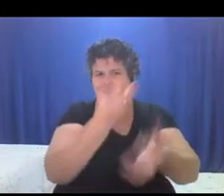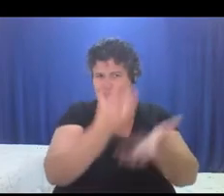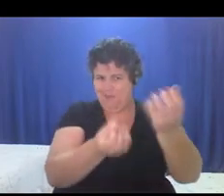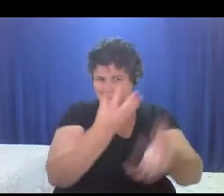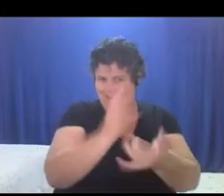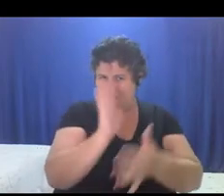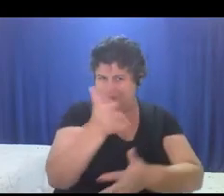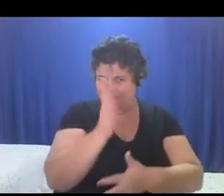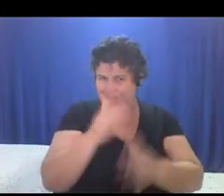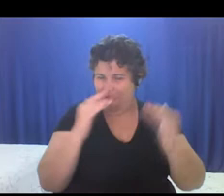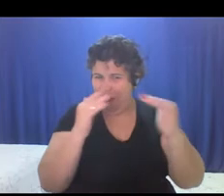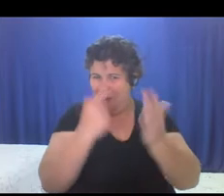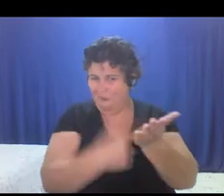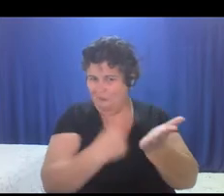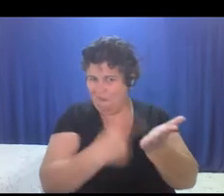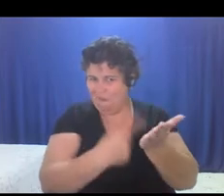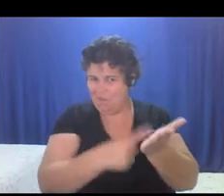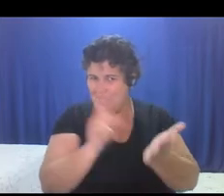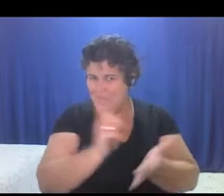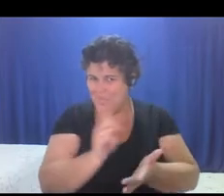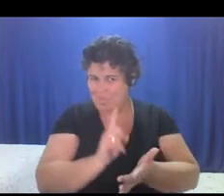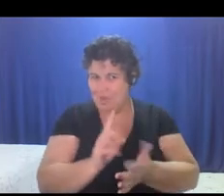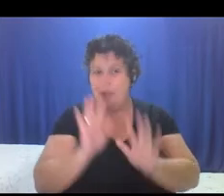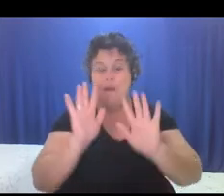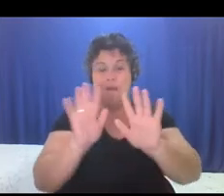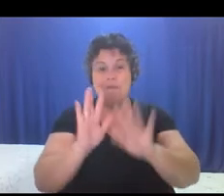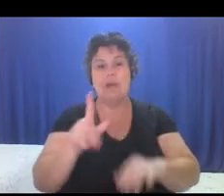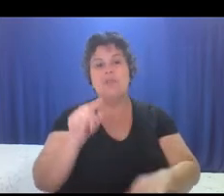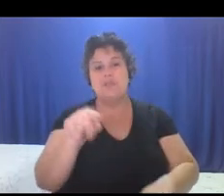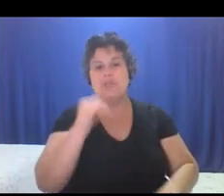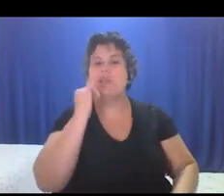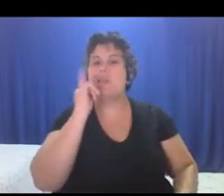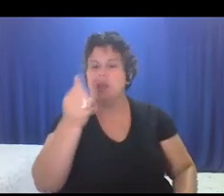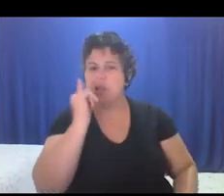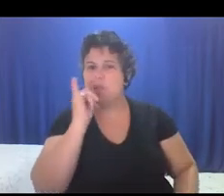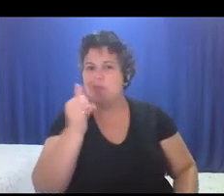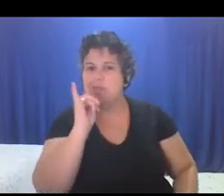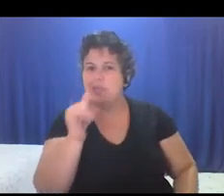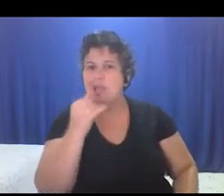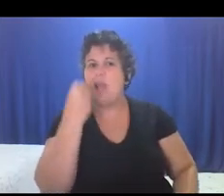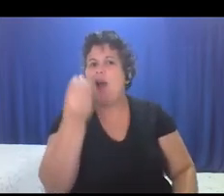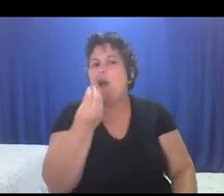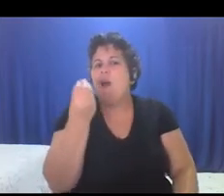essa, mas de você falar um pouquinho de como é esse cuidado aí